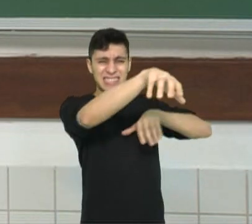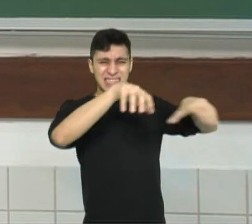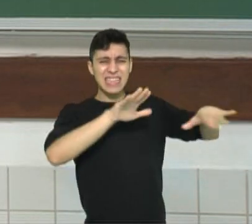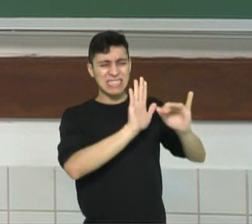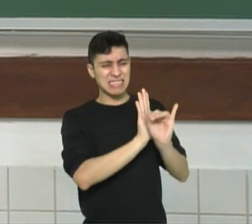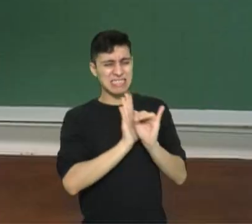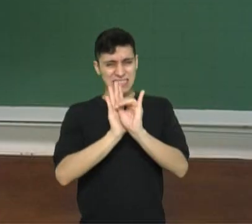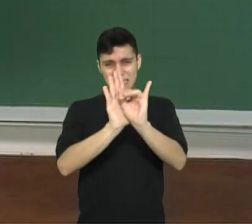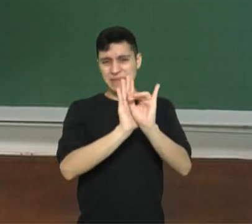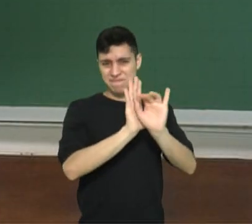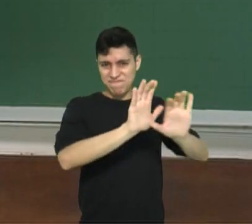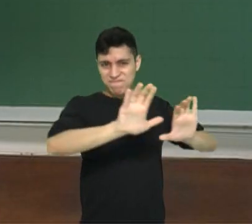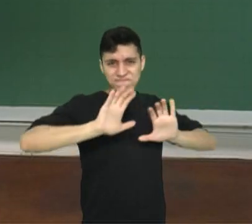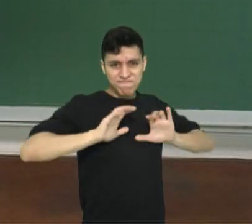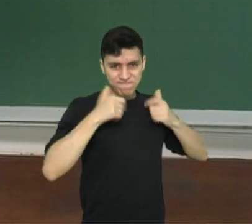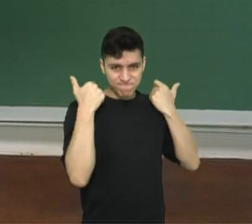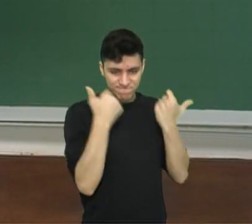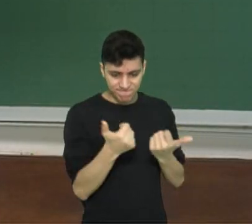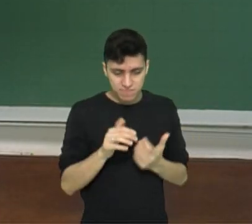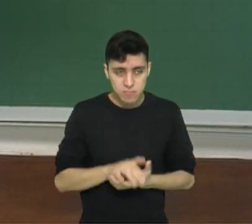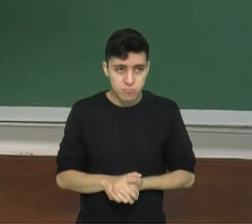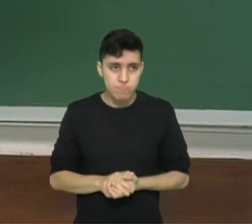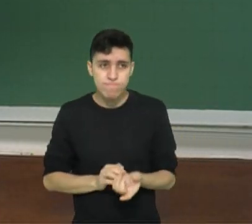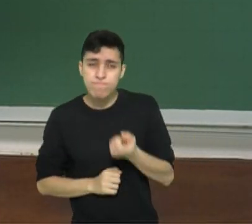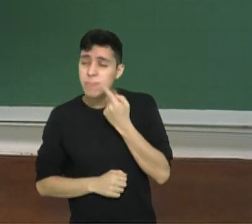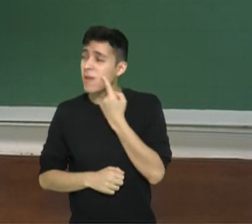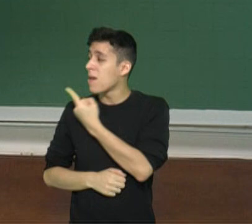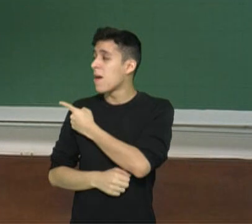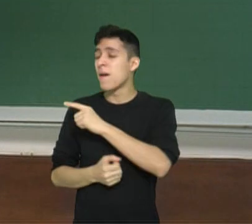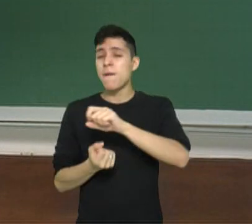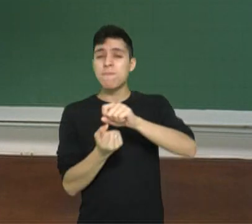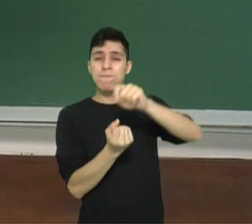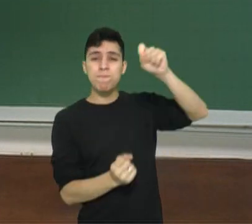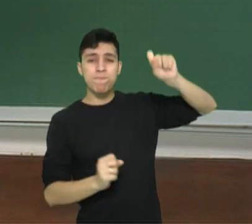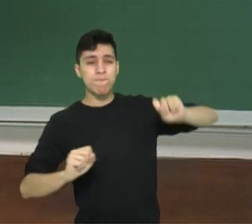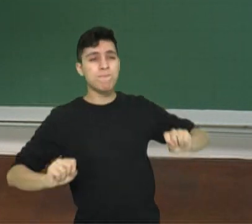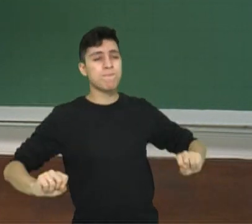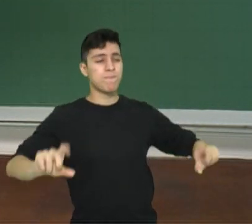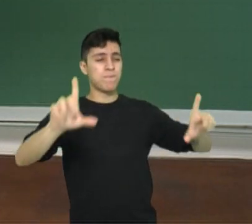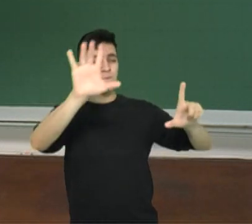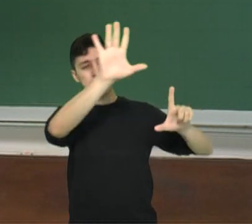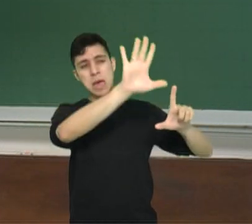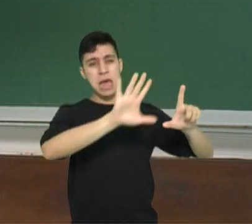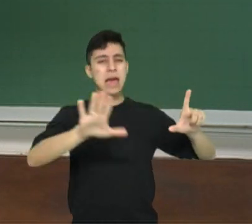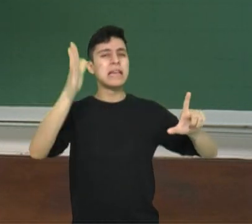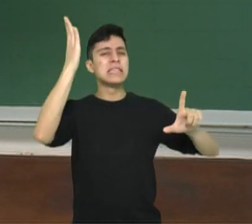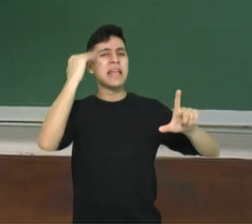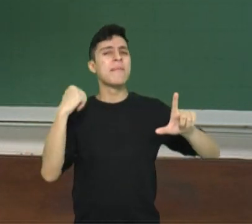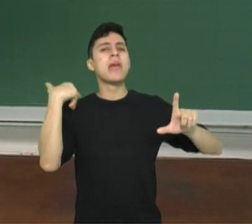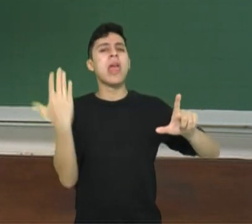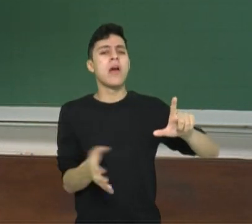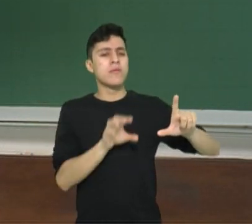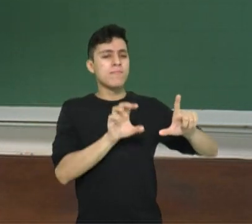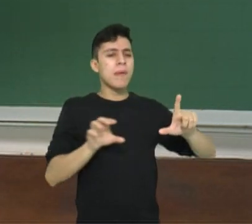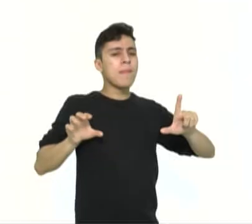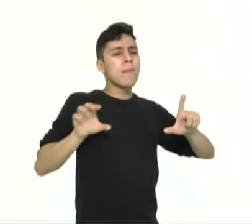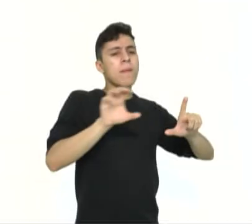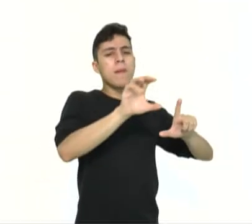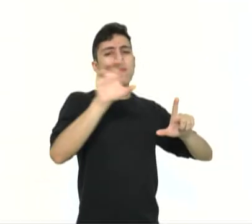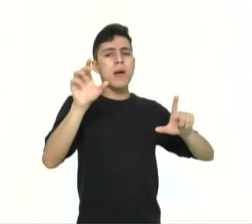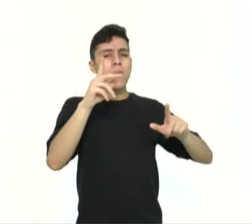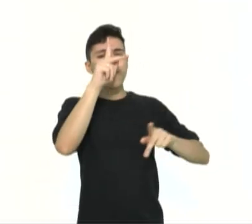Aqui eu trouxe um mapa para vocês, para a gente se localizar e vocês verem aonde é que estavam localizados esses povos